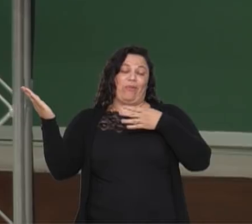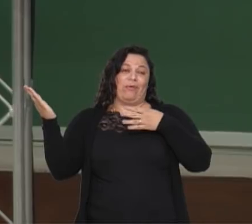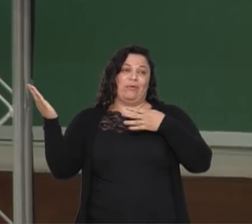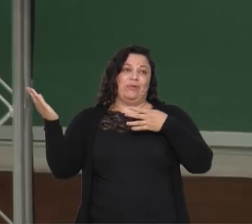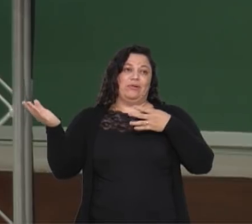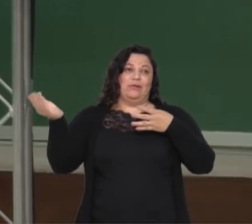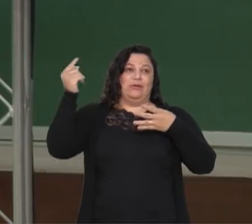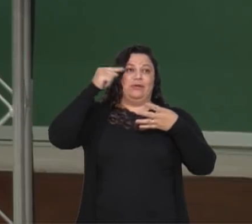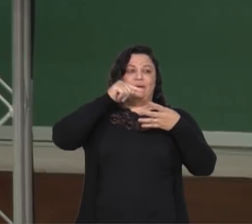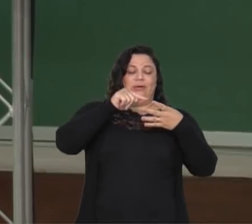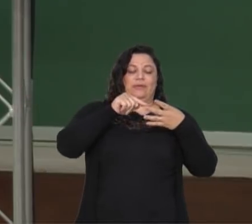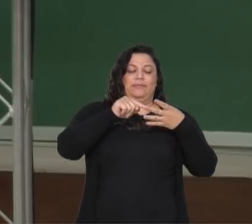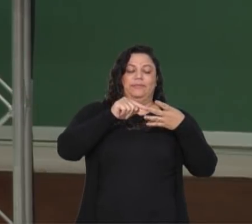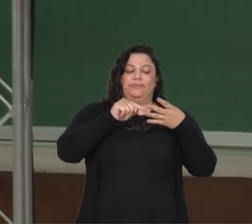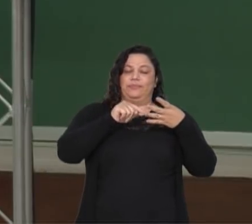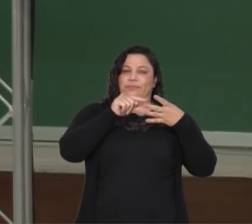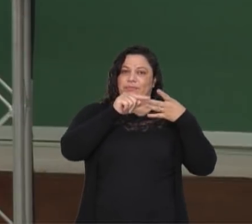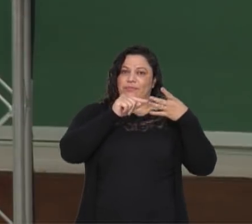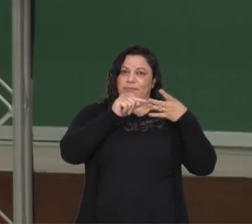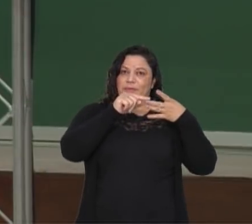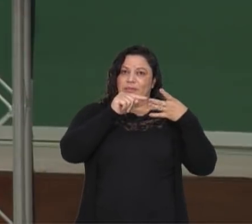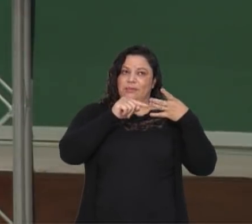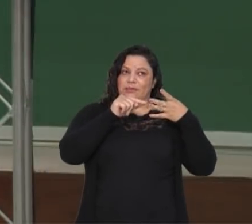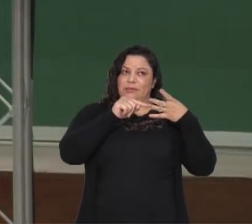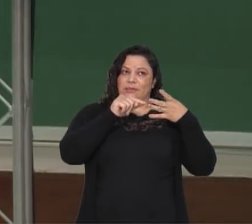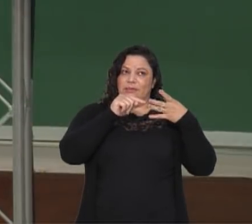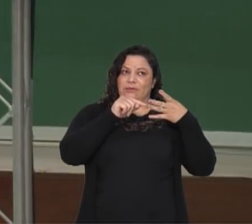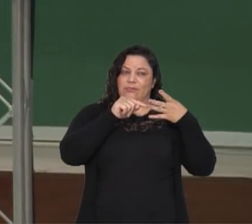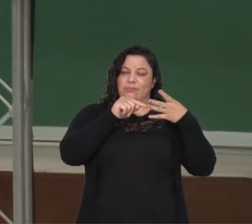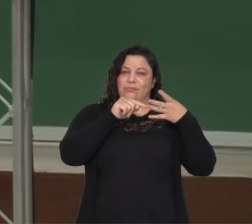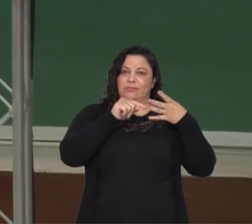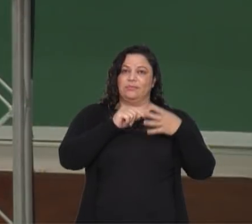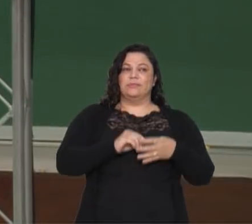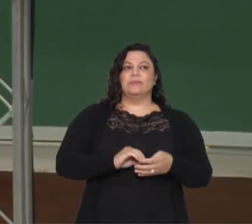a neurosensorial com a condutiva.